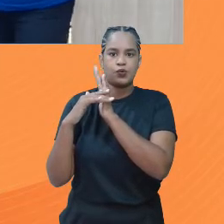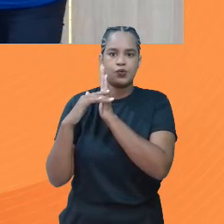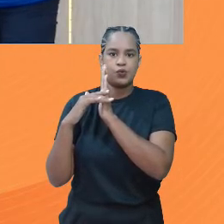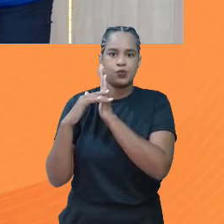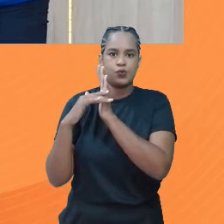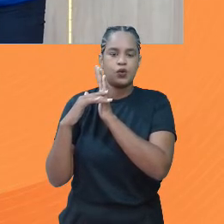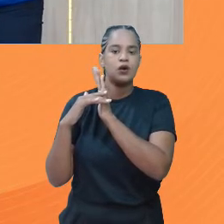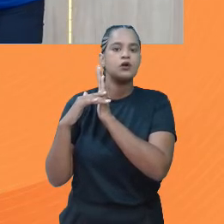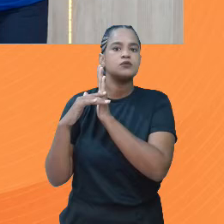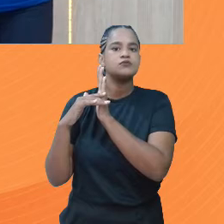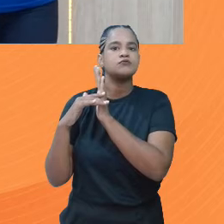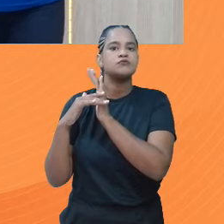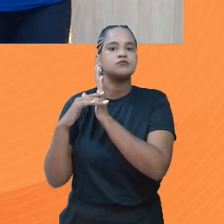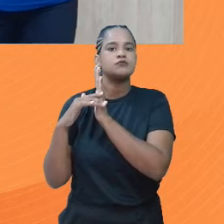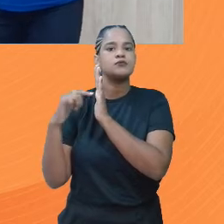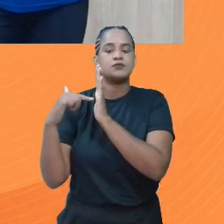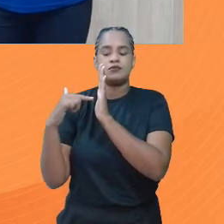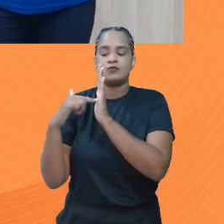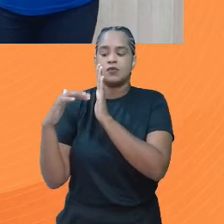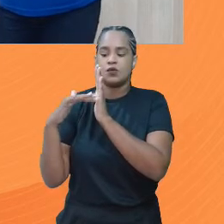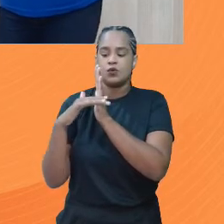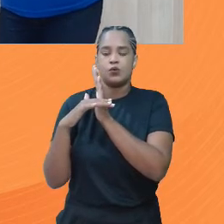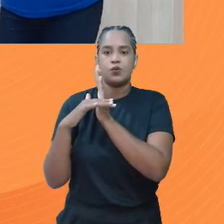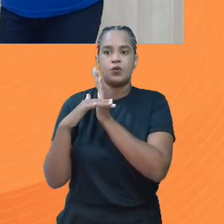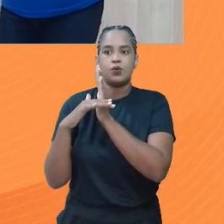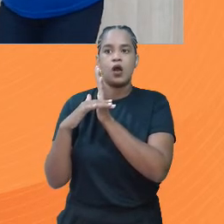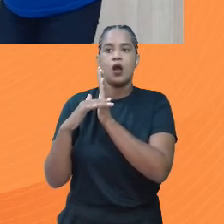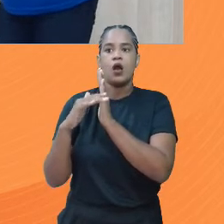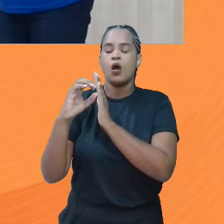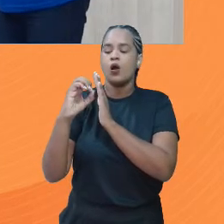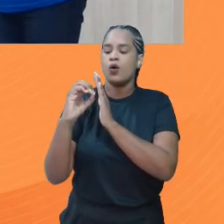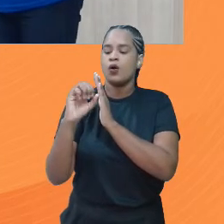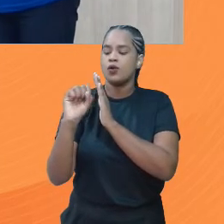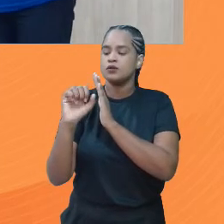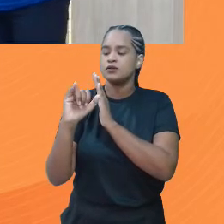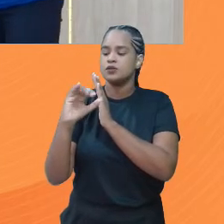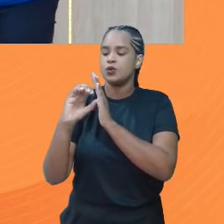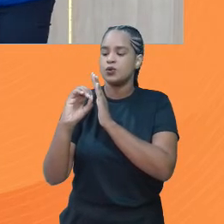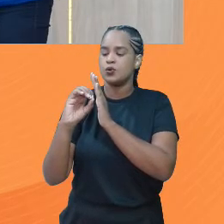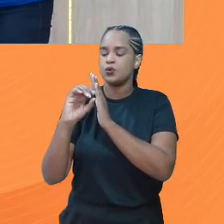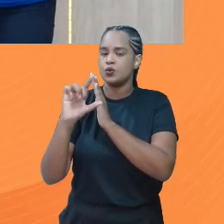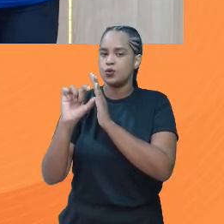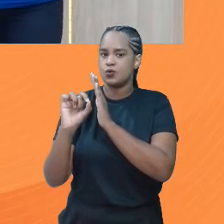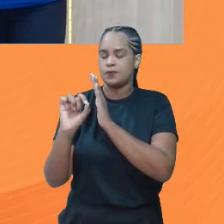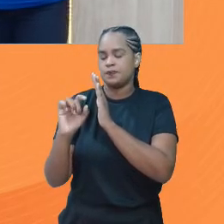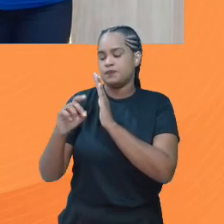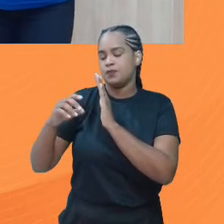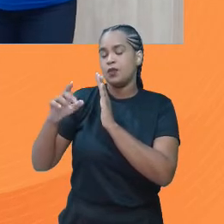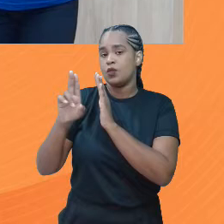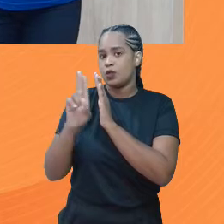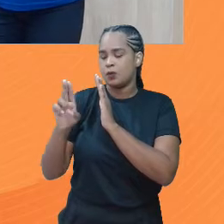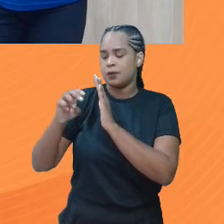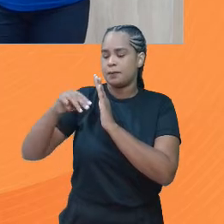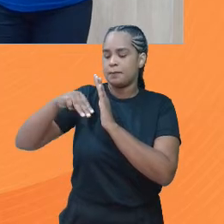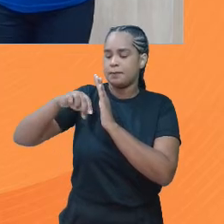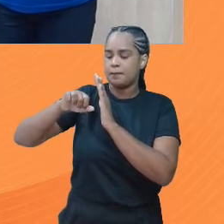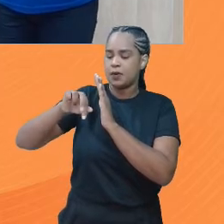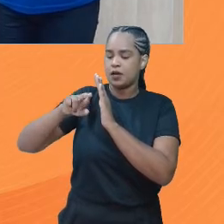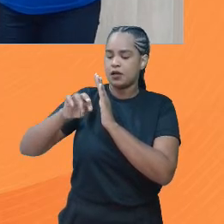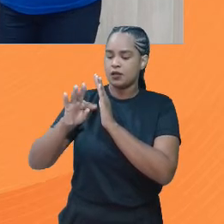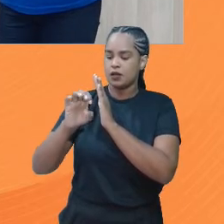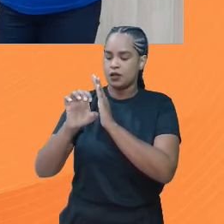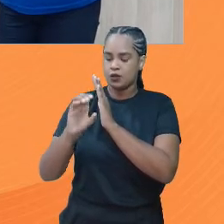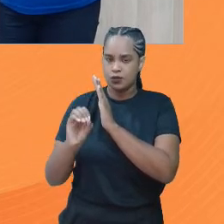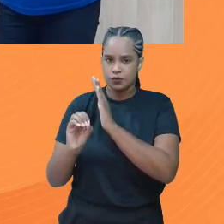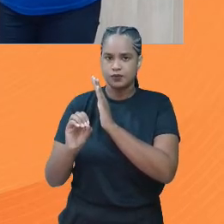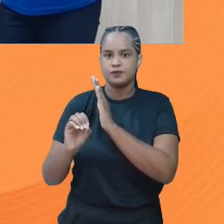vibrar, vai movimentar esses 3 ossículos. O martelo, a bigorna e o estribo. É como se fosse uma